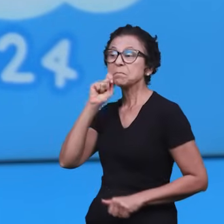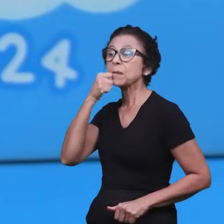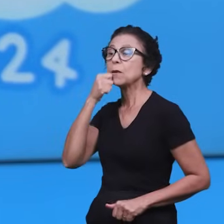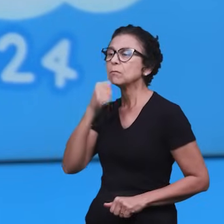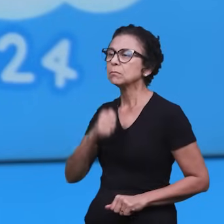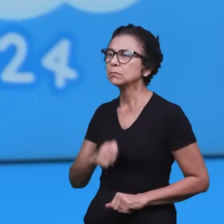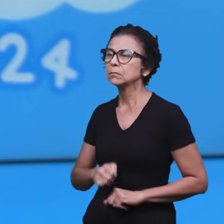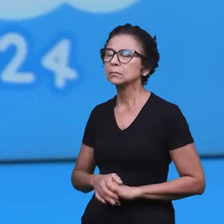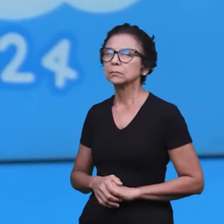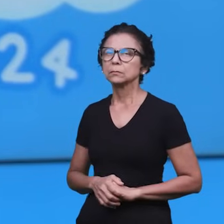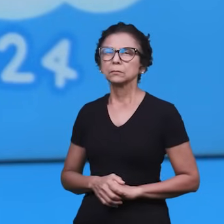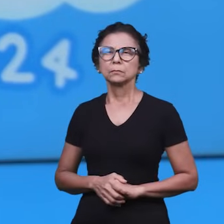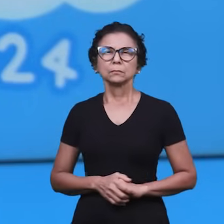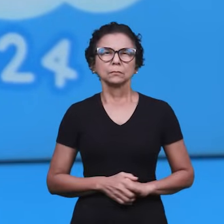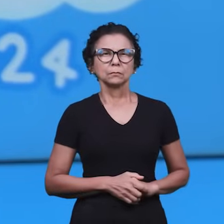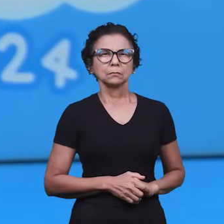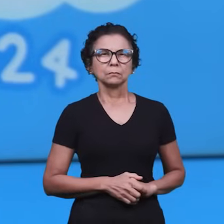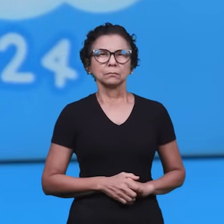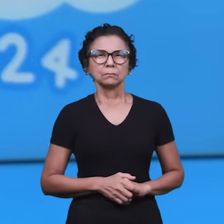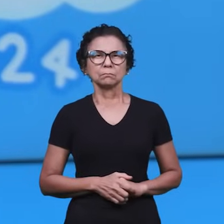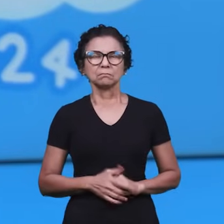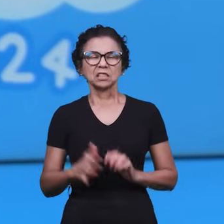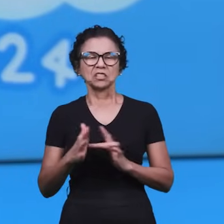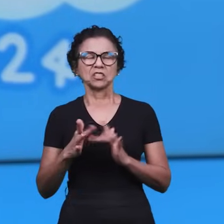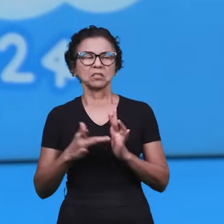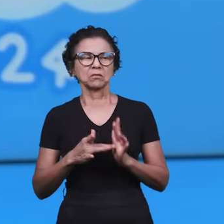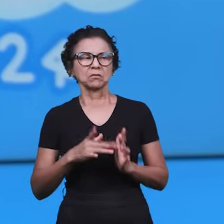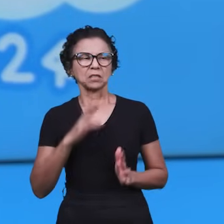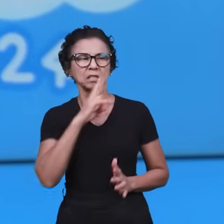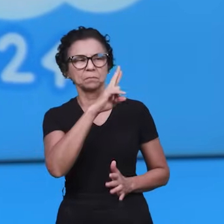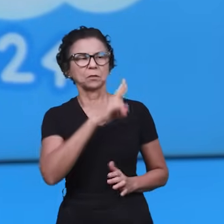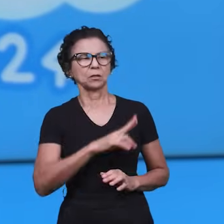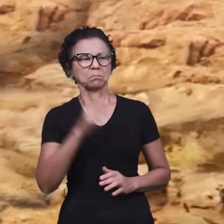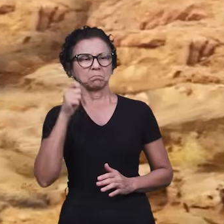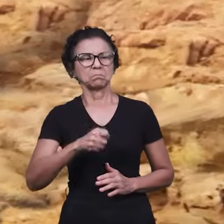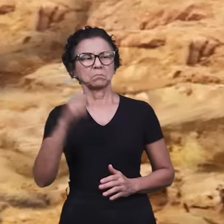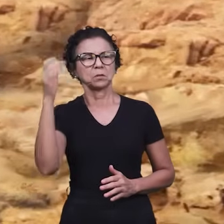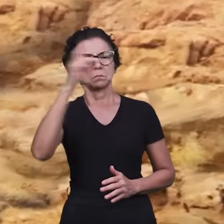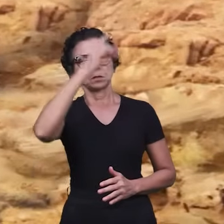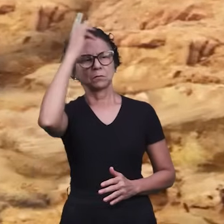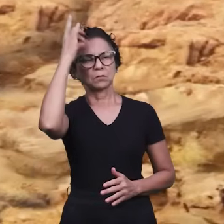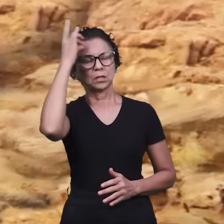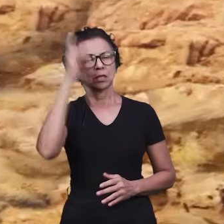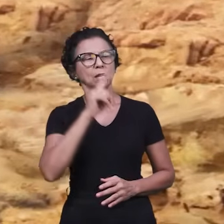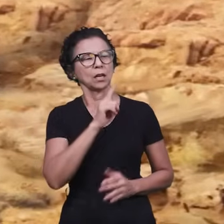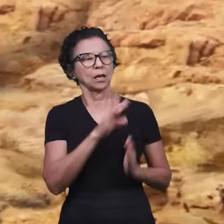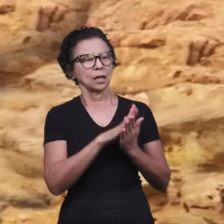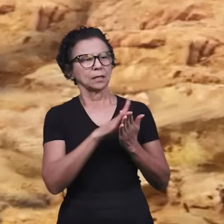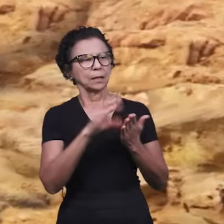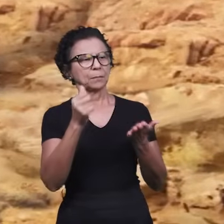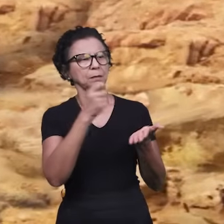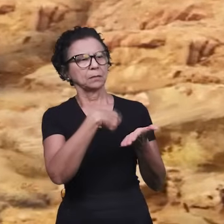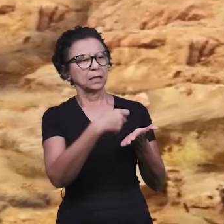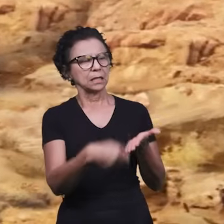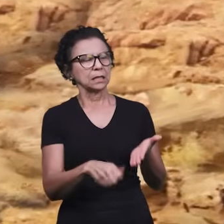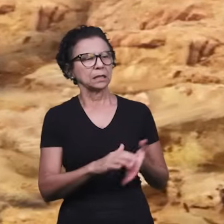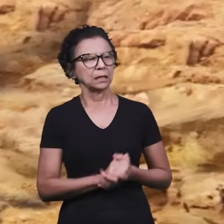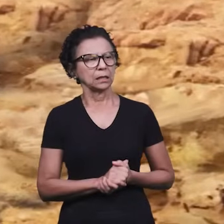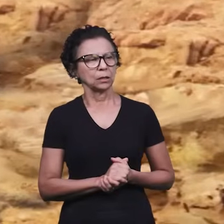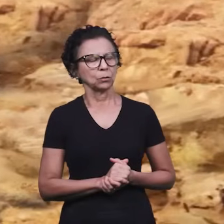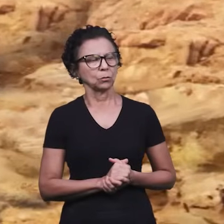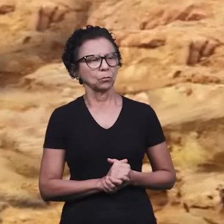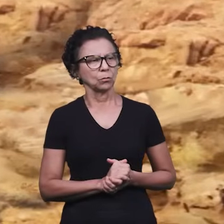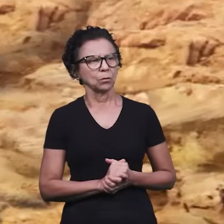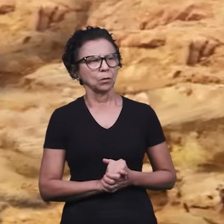do Espírito Santo e firmado na palavra, Jesus disse: está escrito, nem só de pão vive o